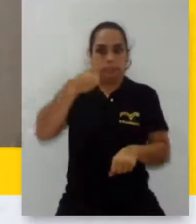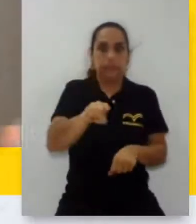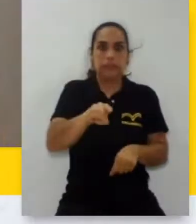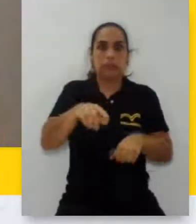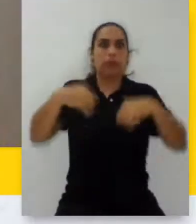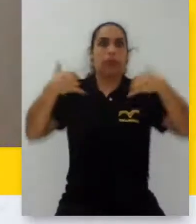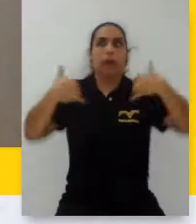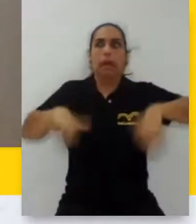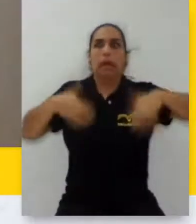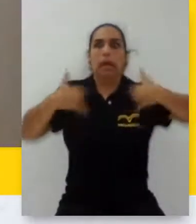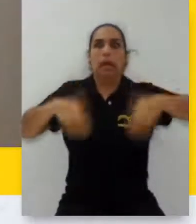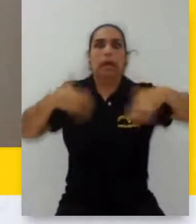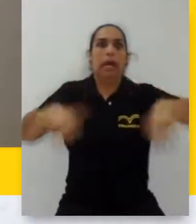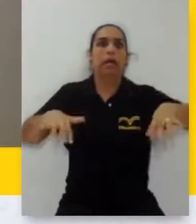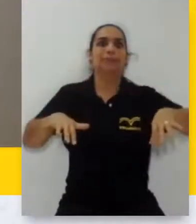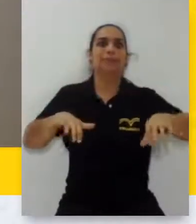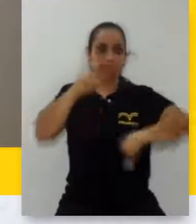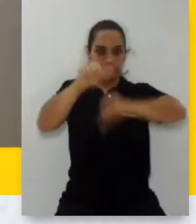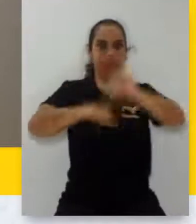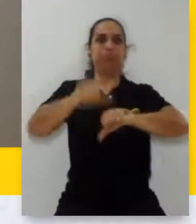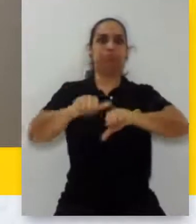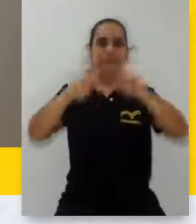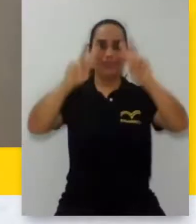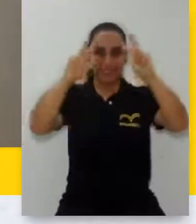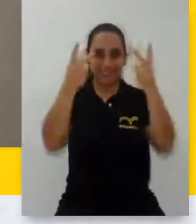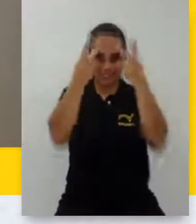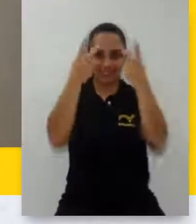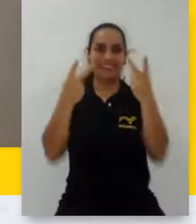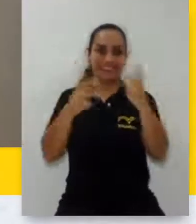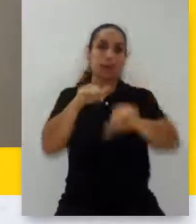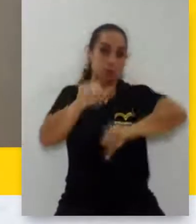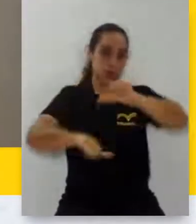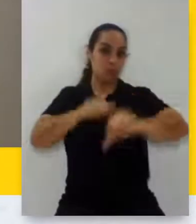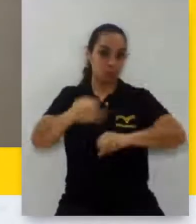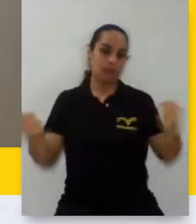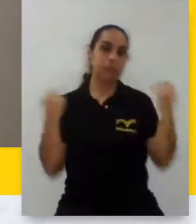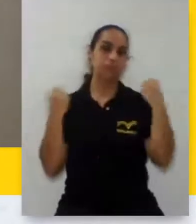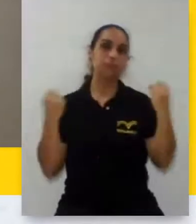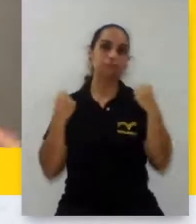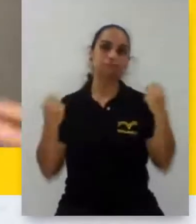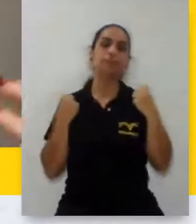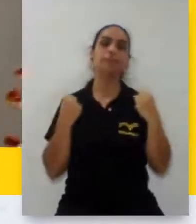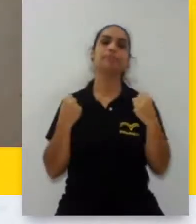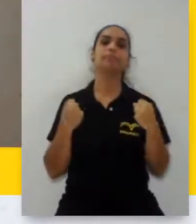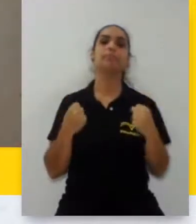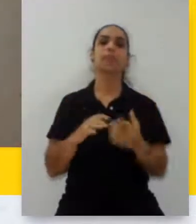também foi necessário o exercício físico, e isso